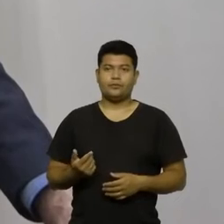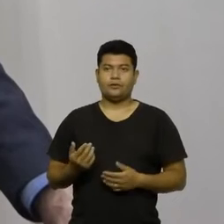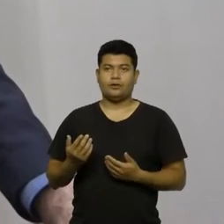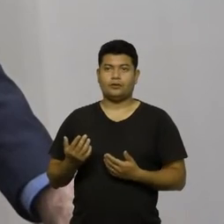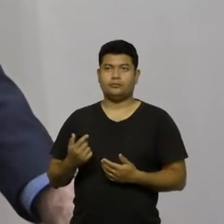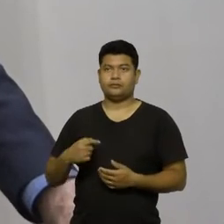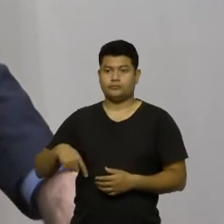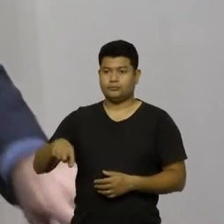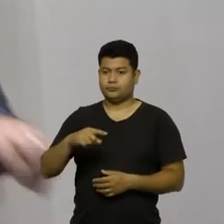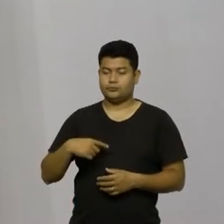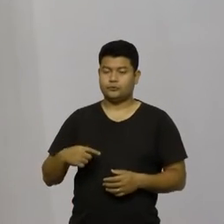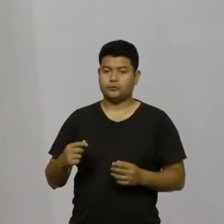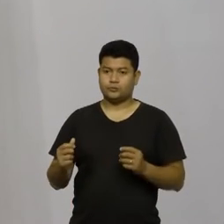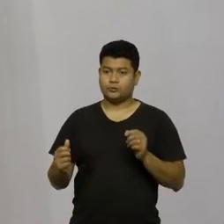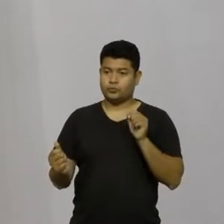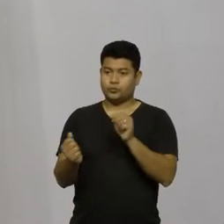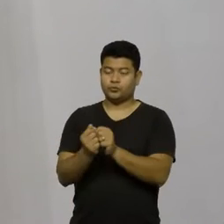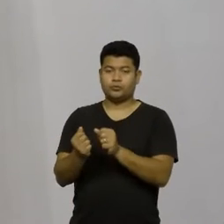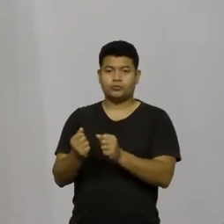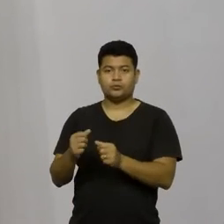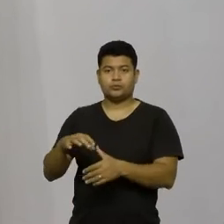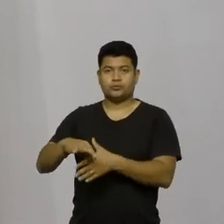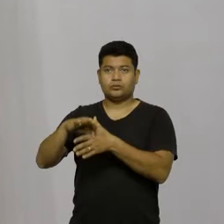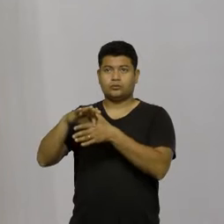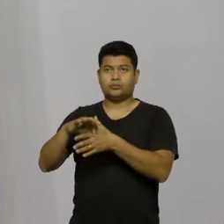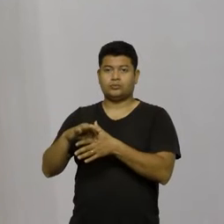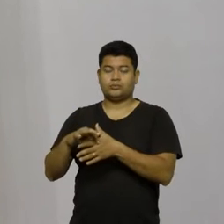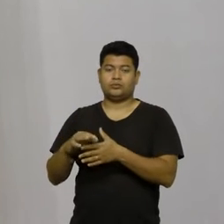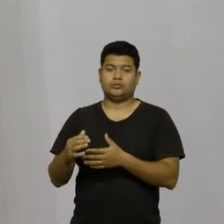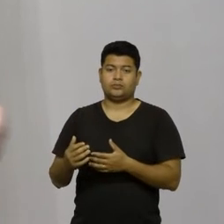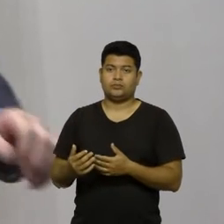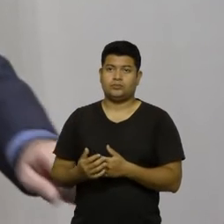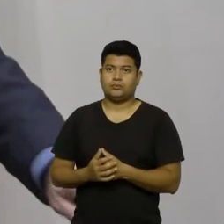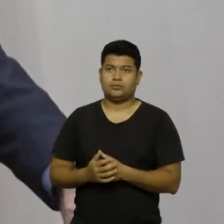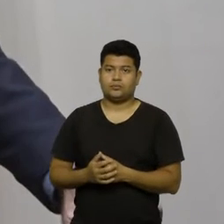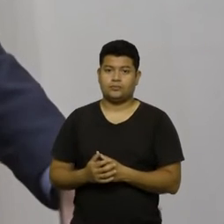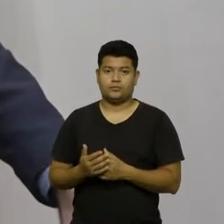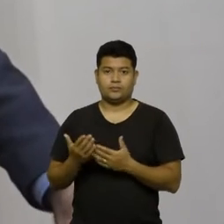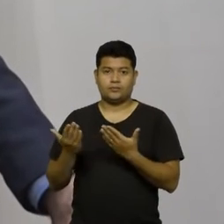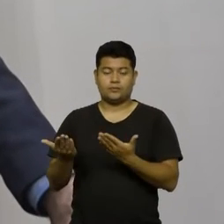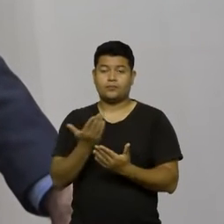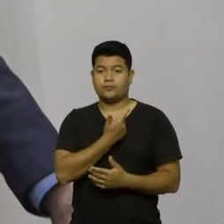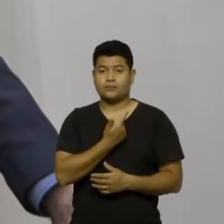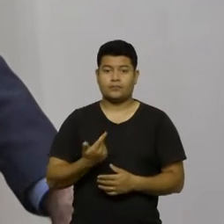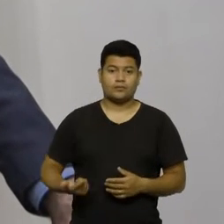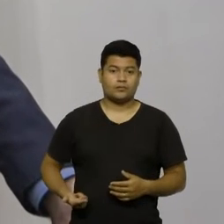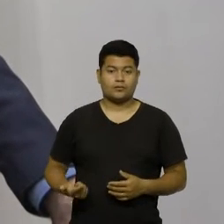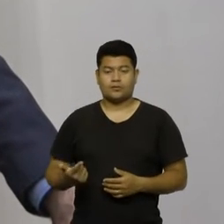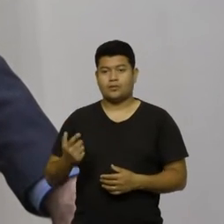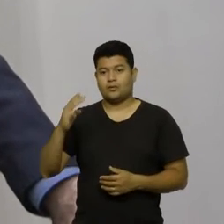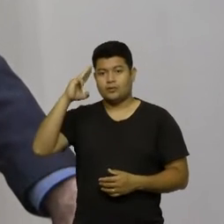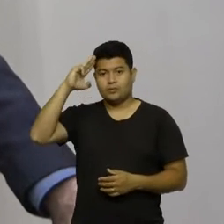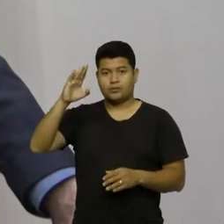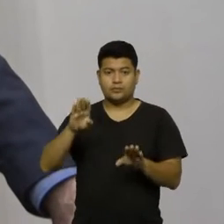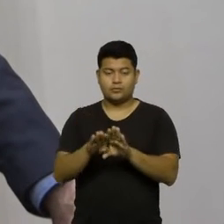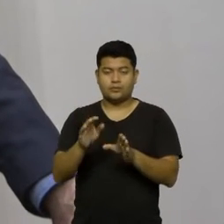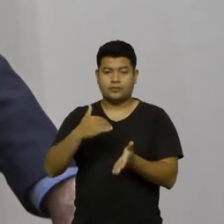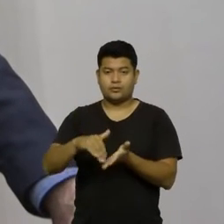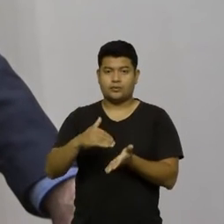Uma boa parte dos líderes reunidos com o próprio governador, com o secretário da Casa